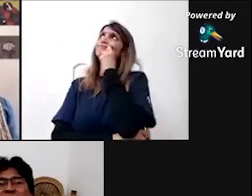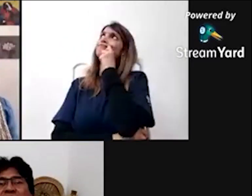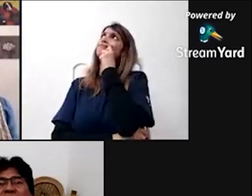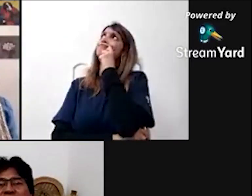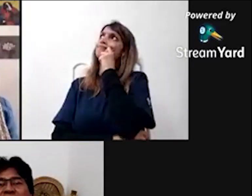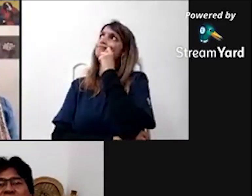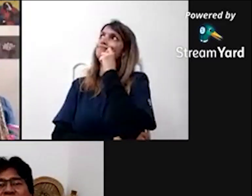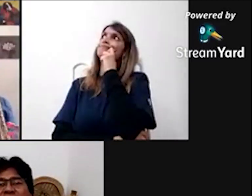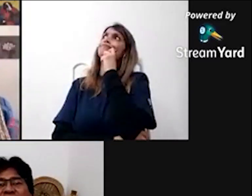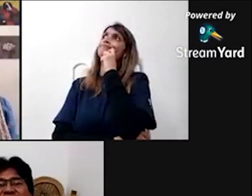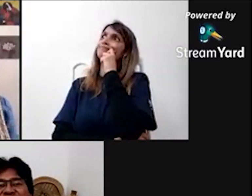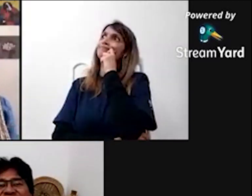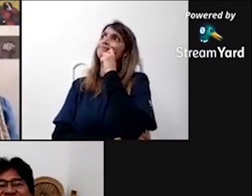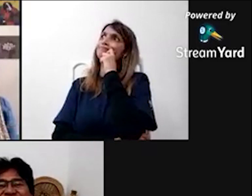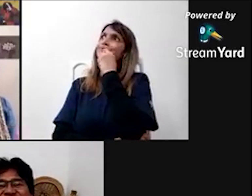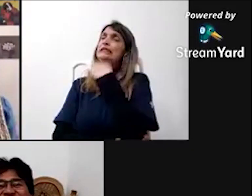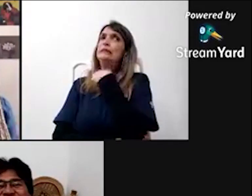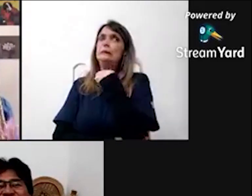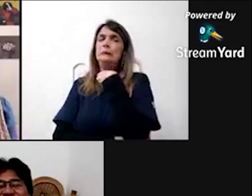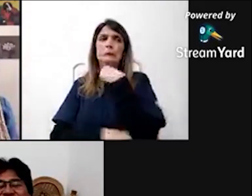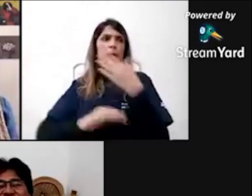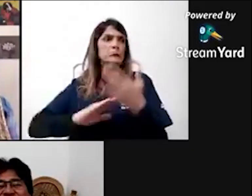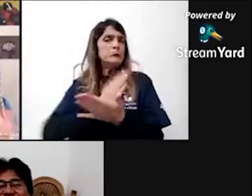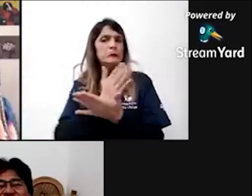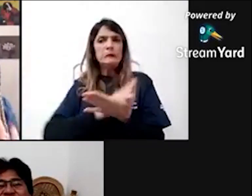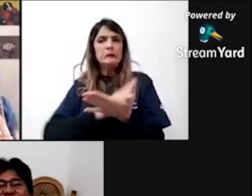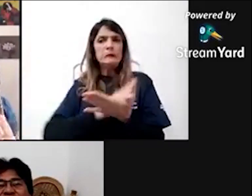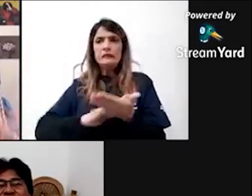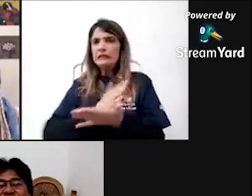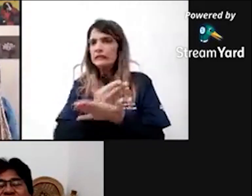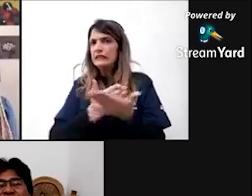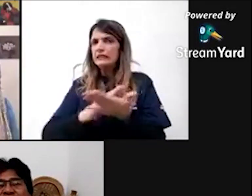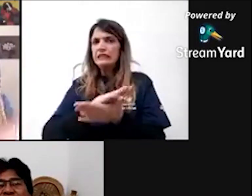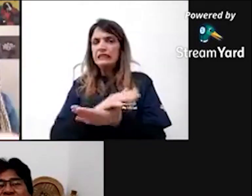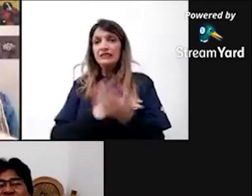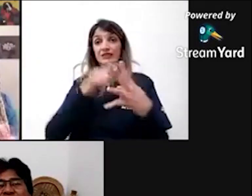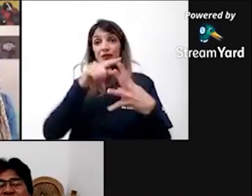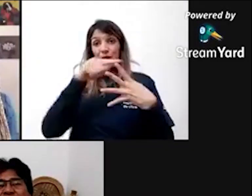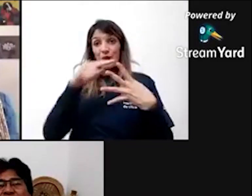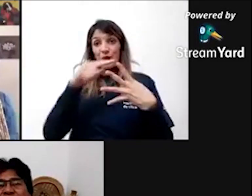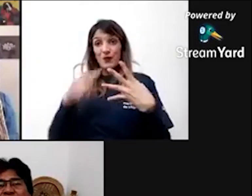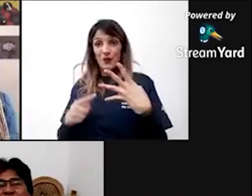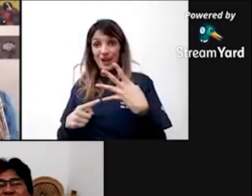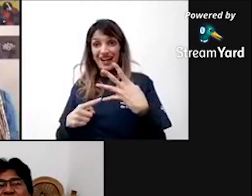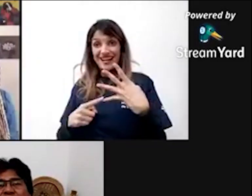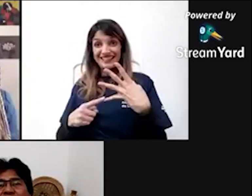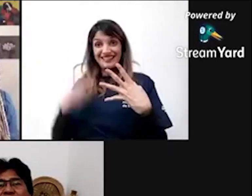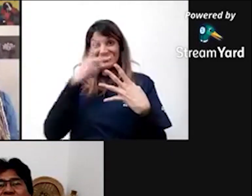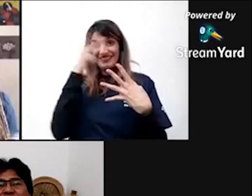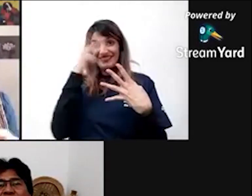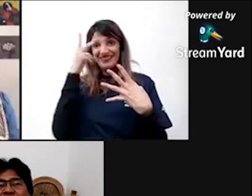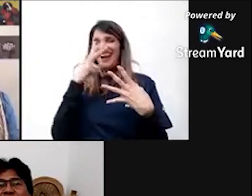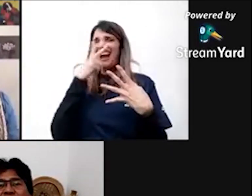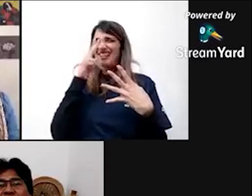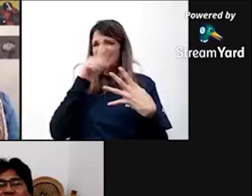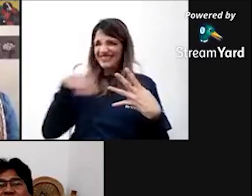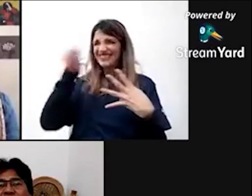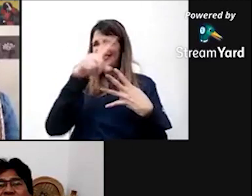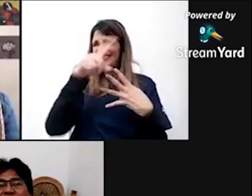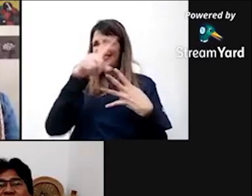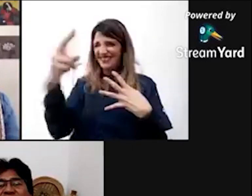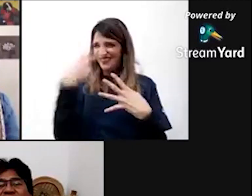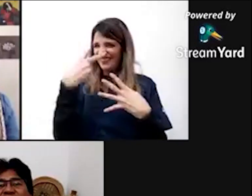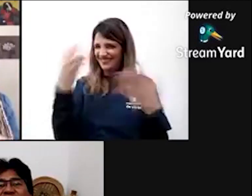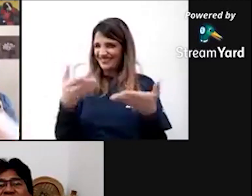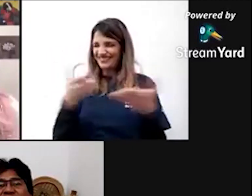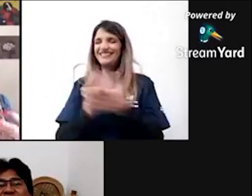fiquei muito perturbada junto com a minha equipe. Nós éramos uma quarteta, um trio. Acho que elas estão todas nos assistindo. E aí,